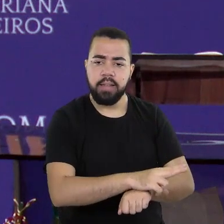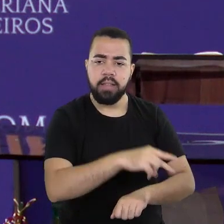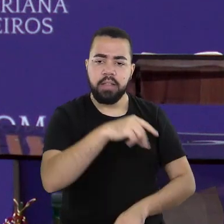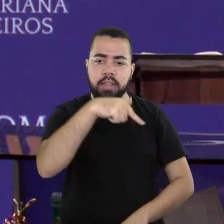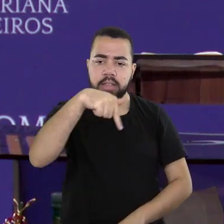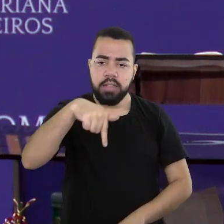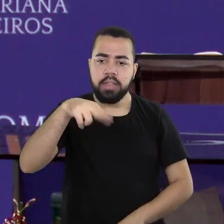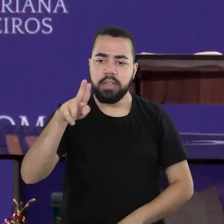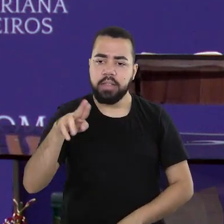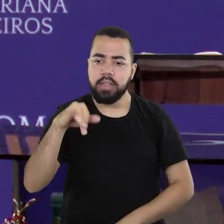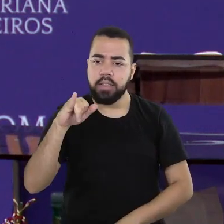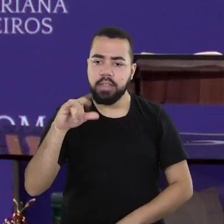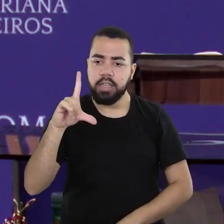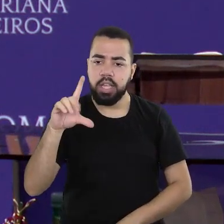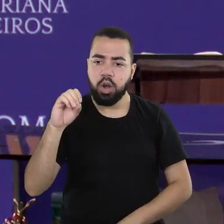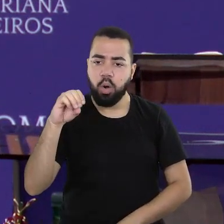quilombola?